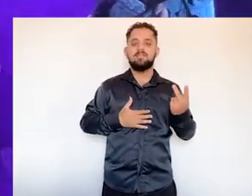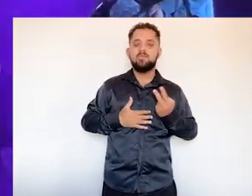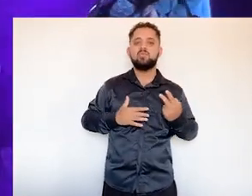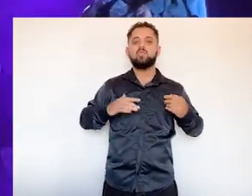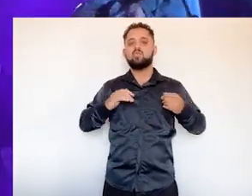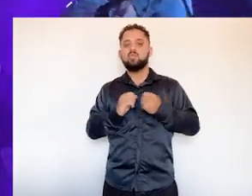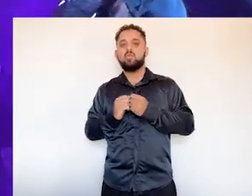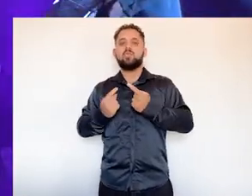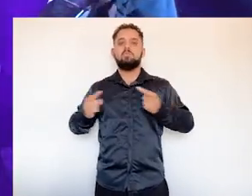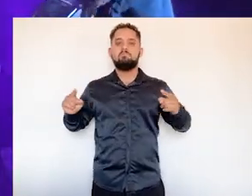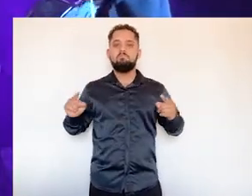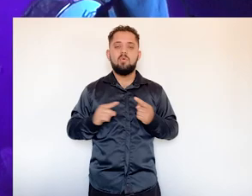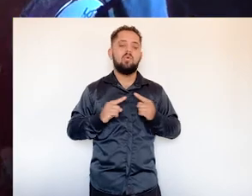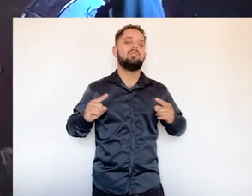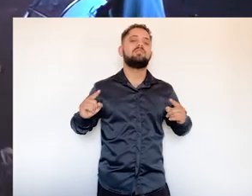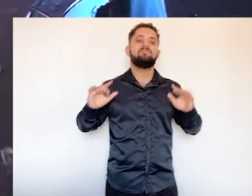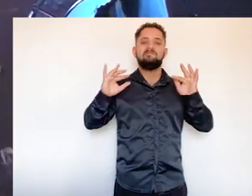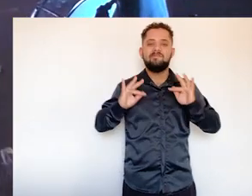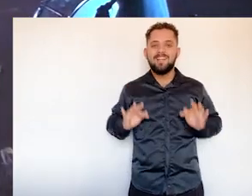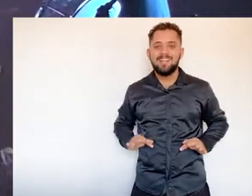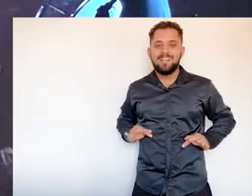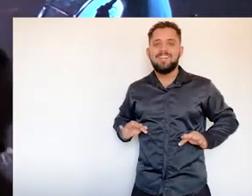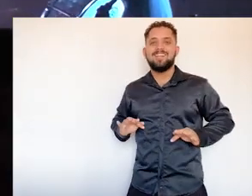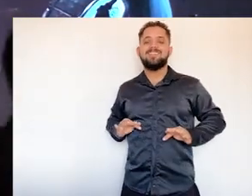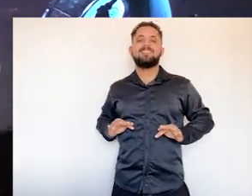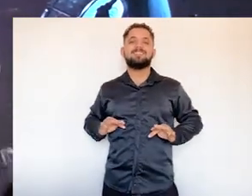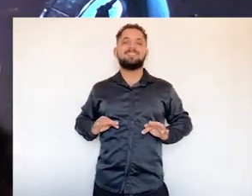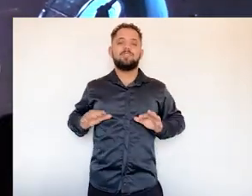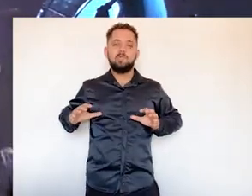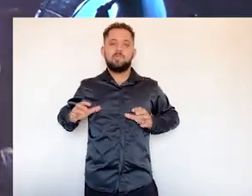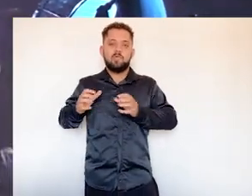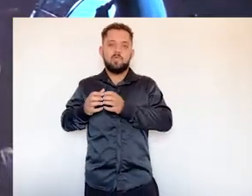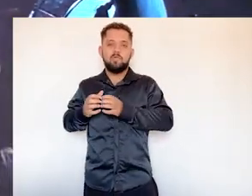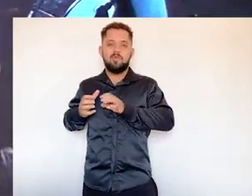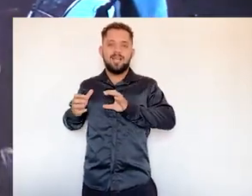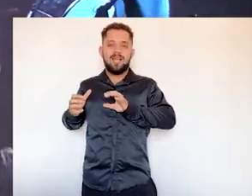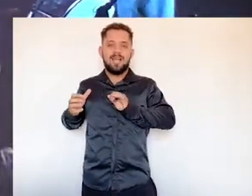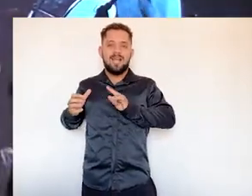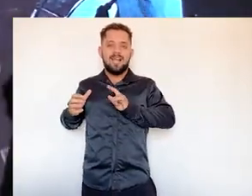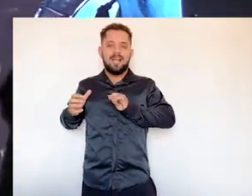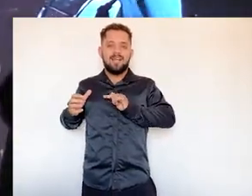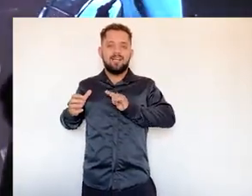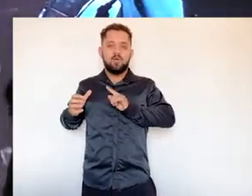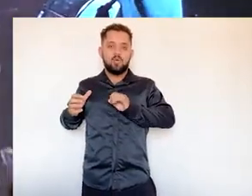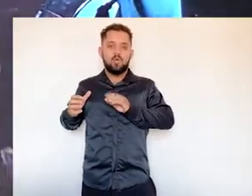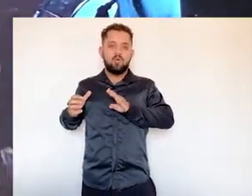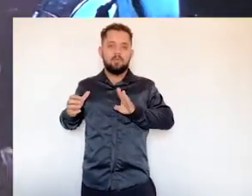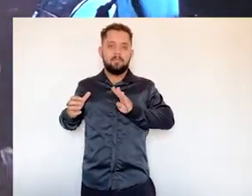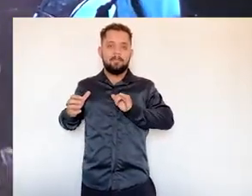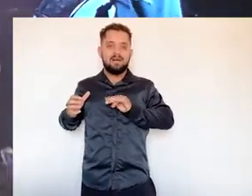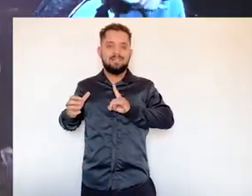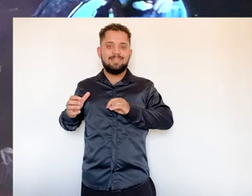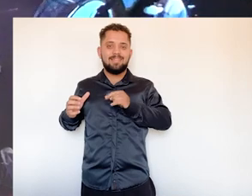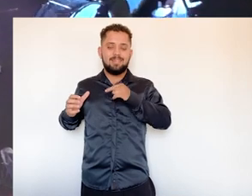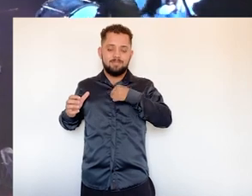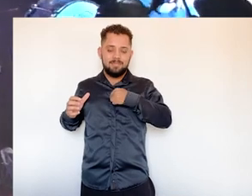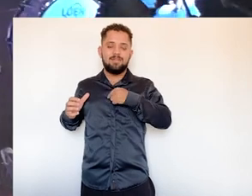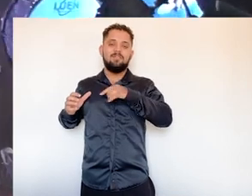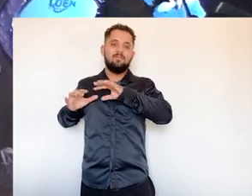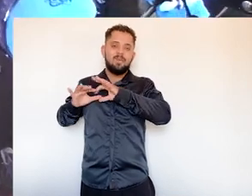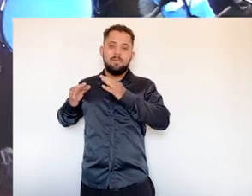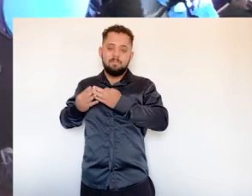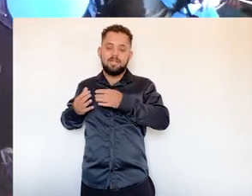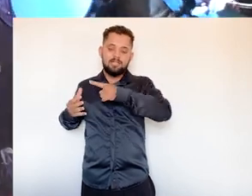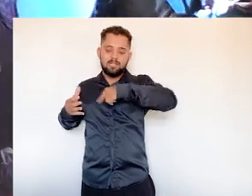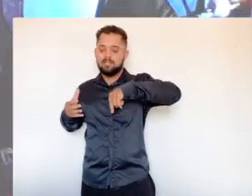Calango e Banda, essa aqui é a minha família. Essa é a minha família. Um